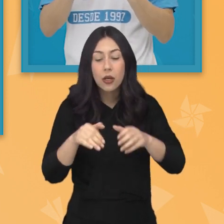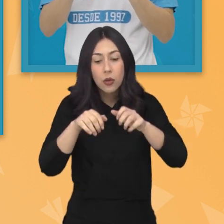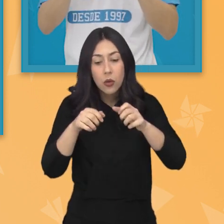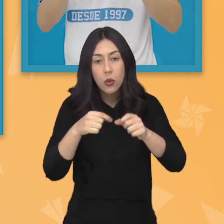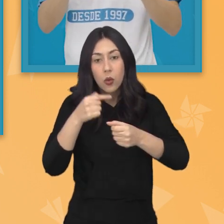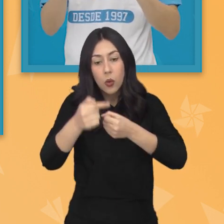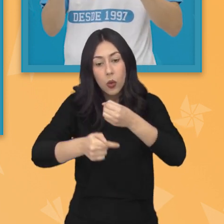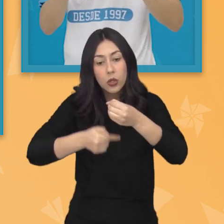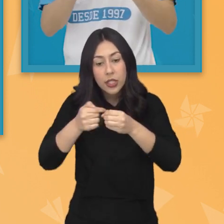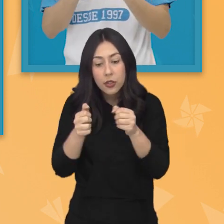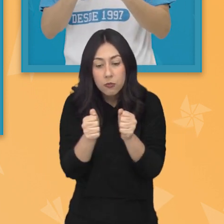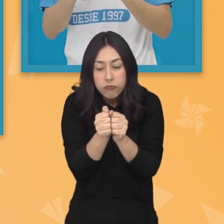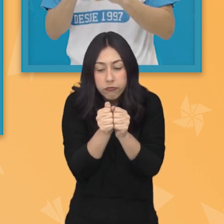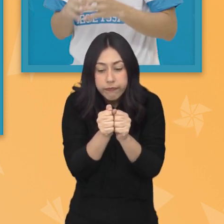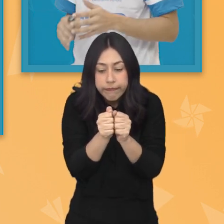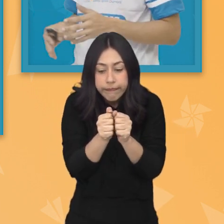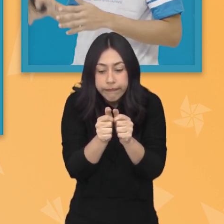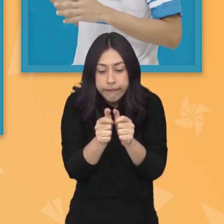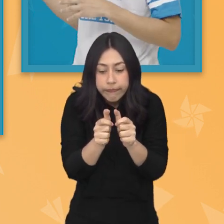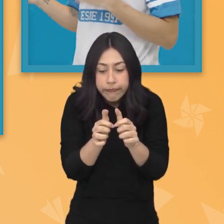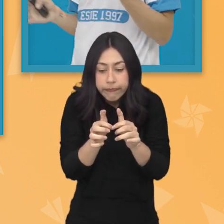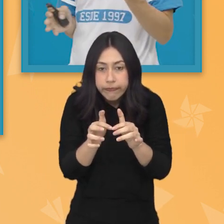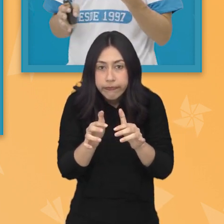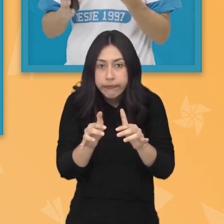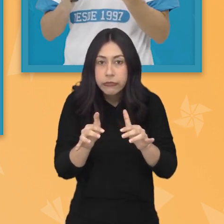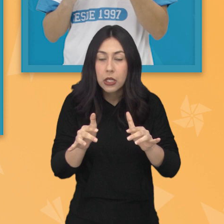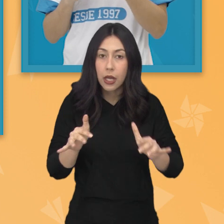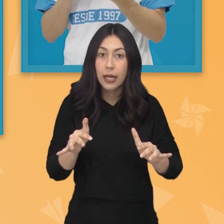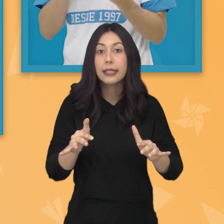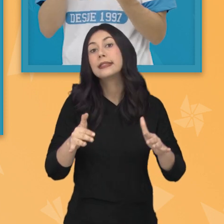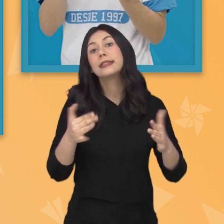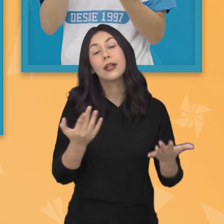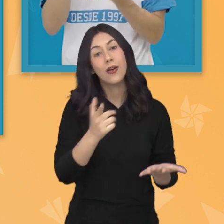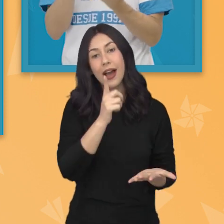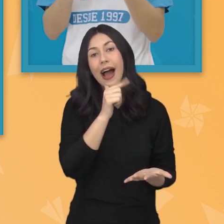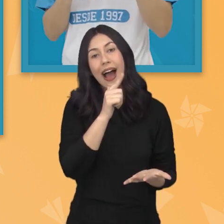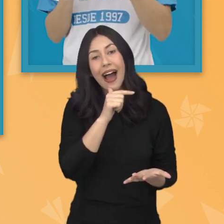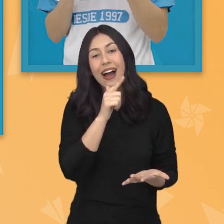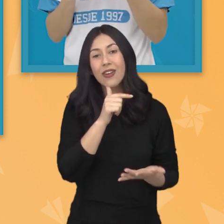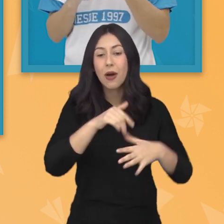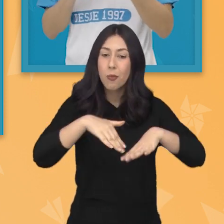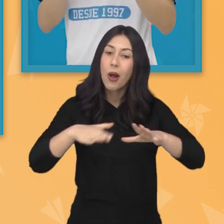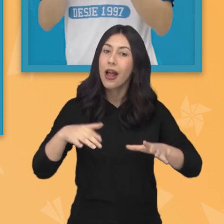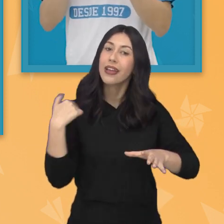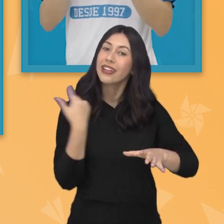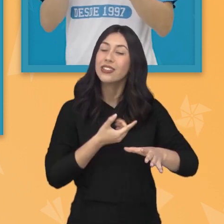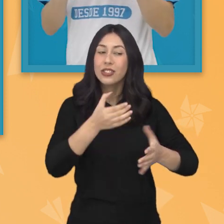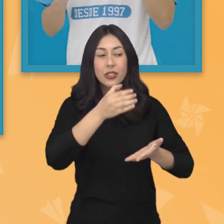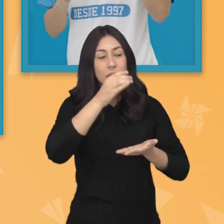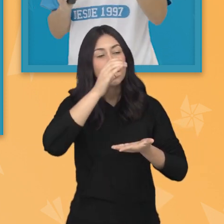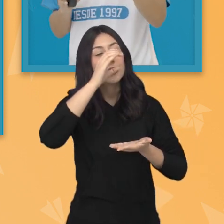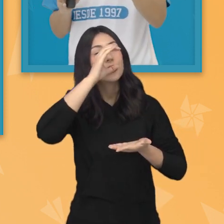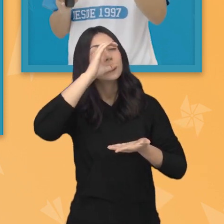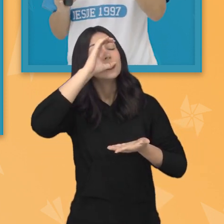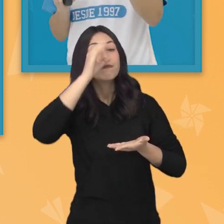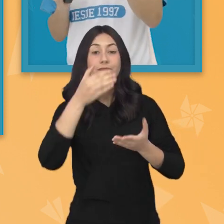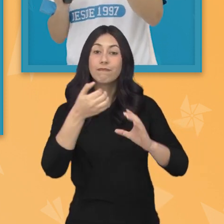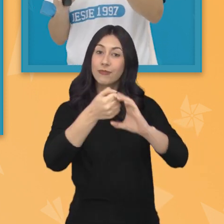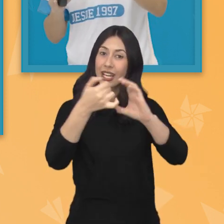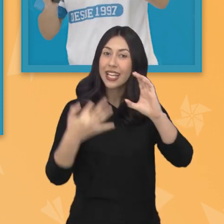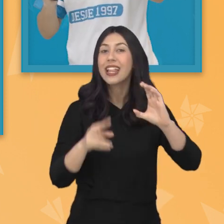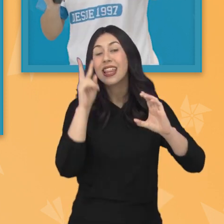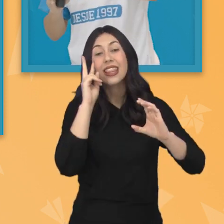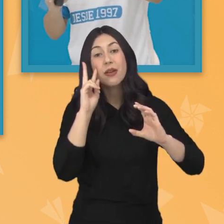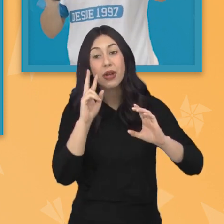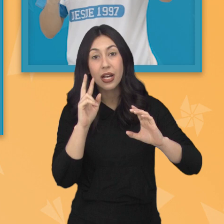esses átomos da substância que você está analisando. Que no caso da água, a gente é o estado líquido, onde a gente bebe a água. Das características, lembra que eu